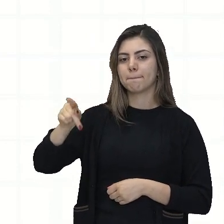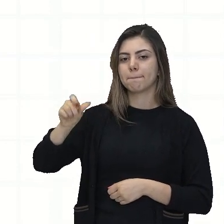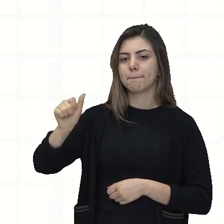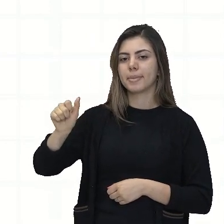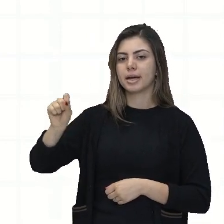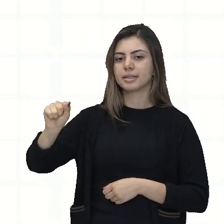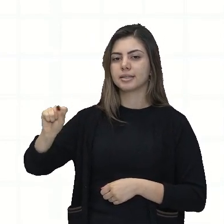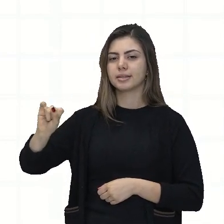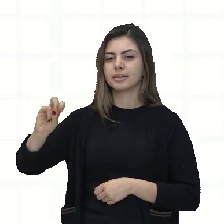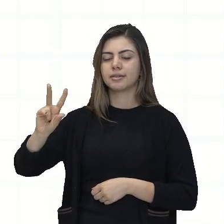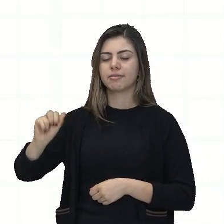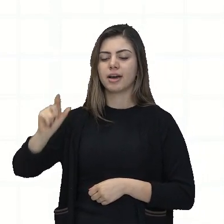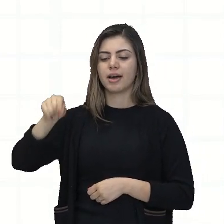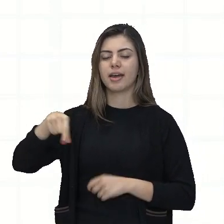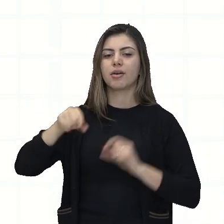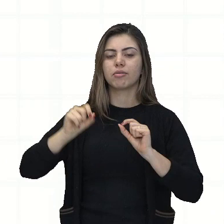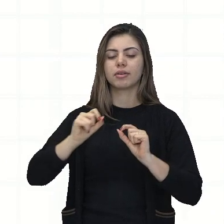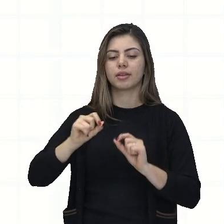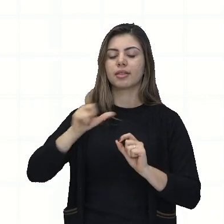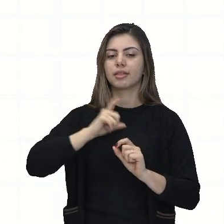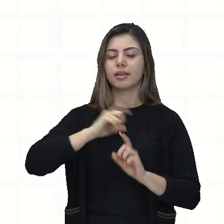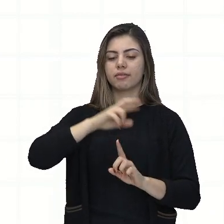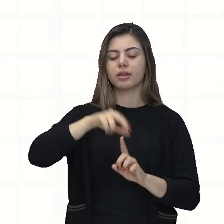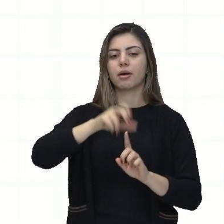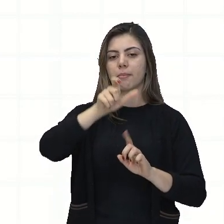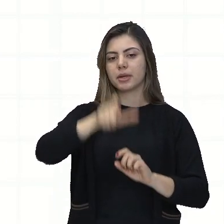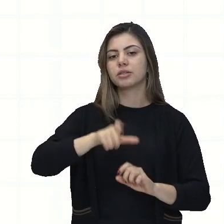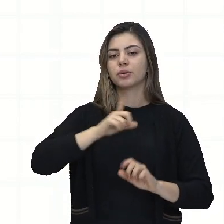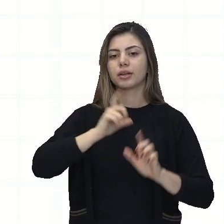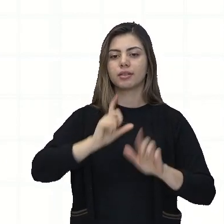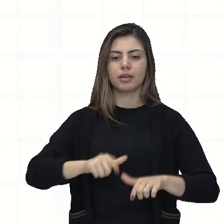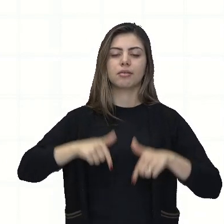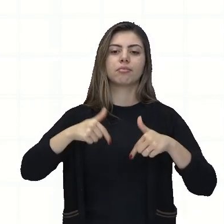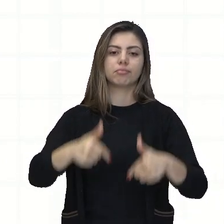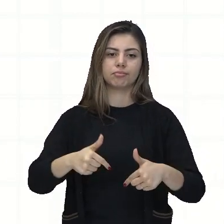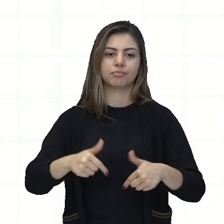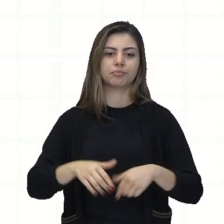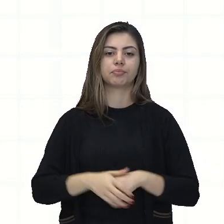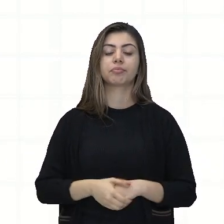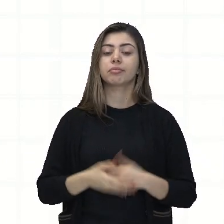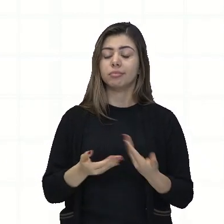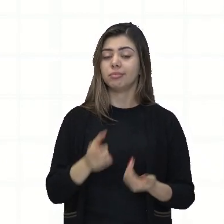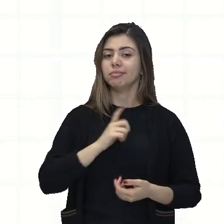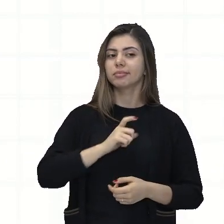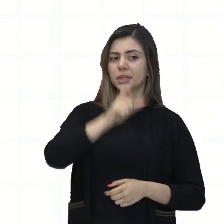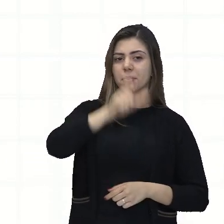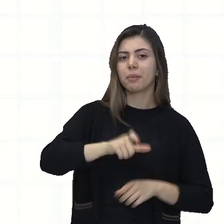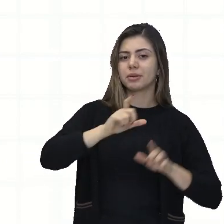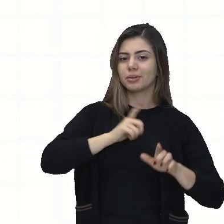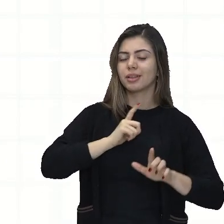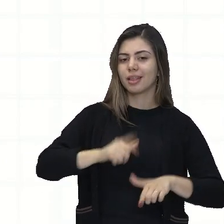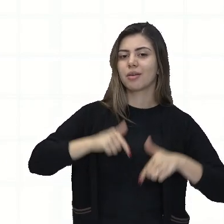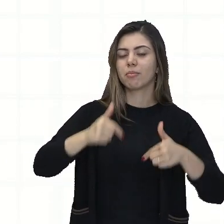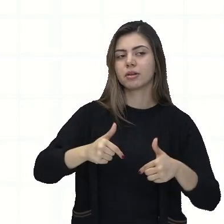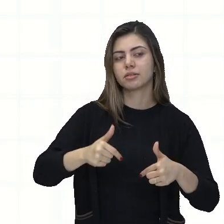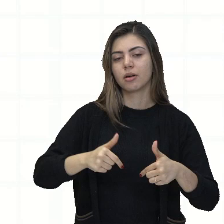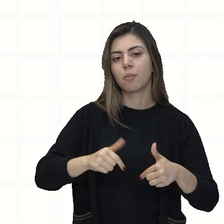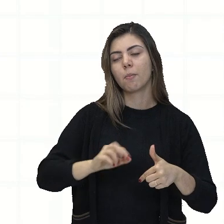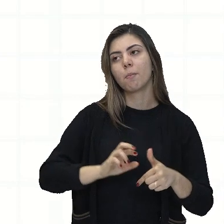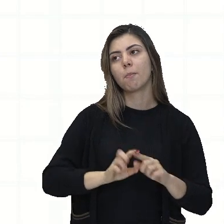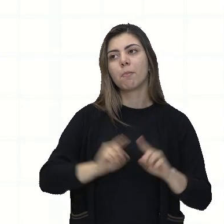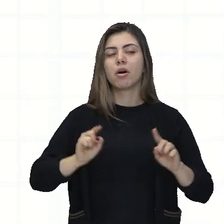ação expressa pelo verbo na voz passiva. Alguém está fazendo aquela ação, mesmo que não seja